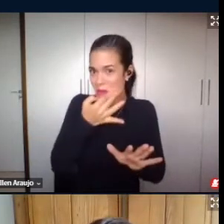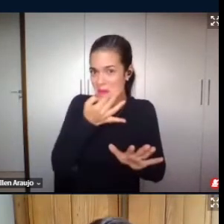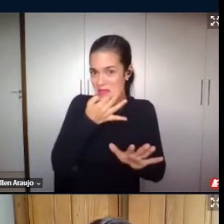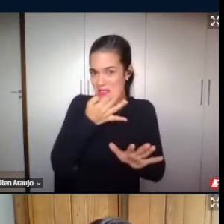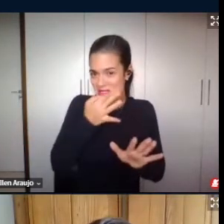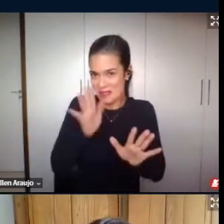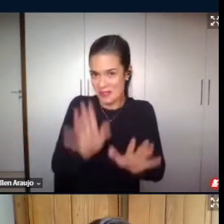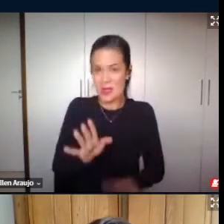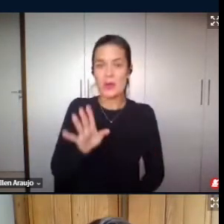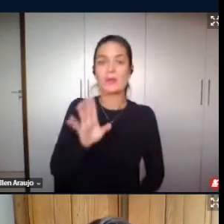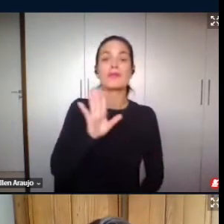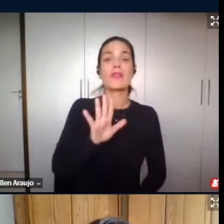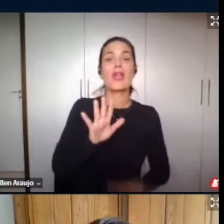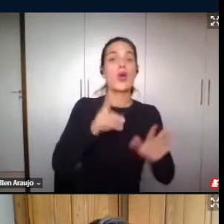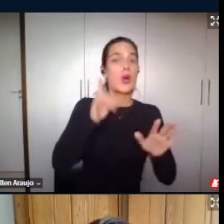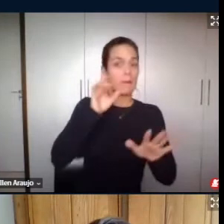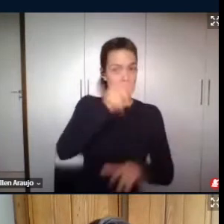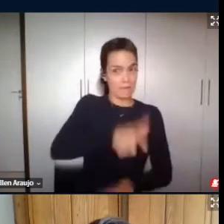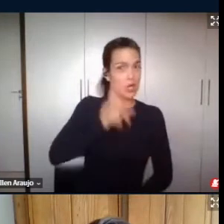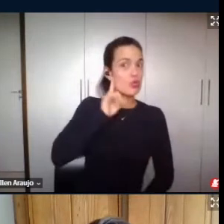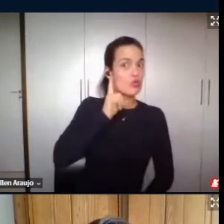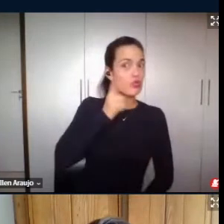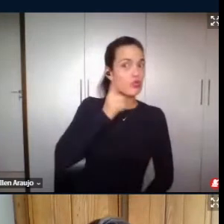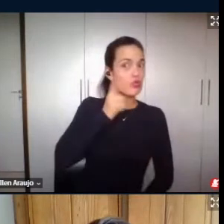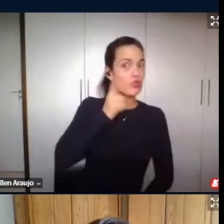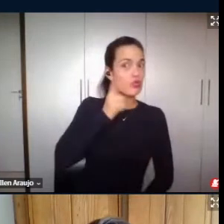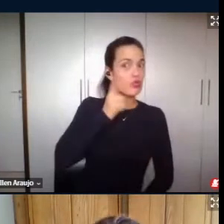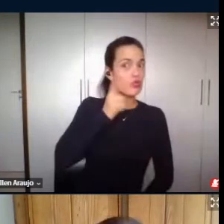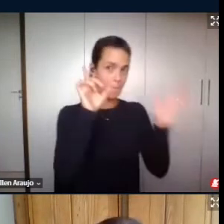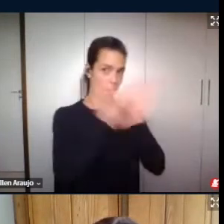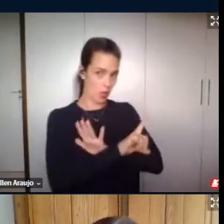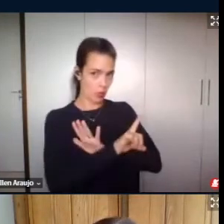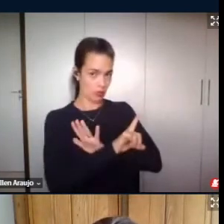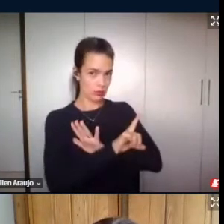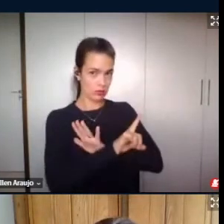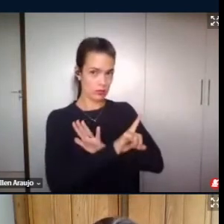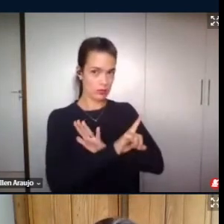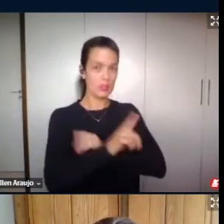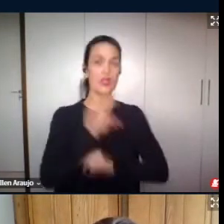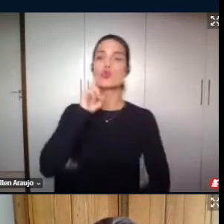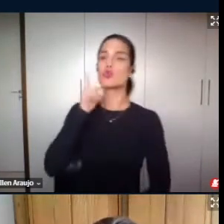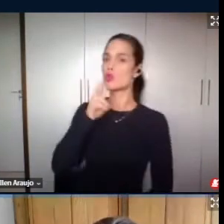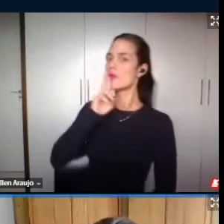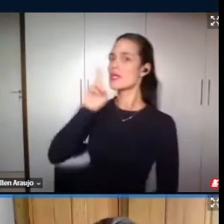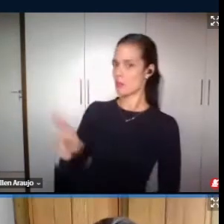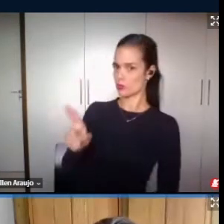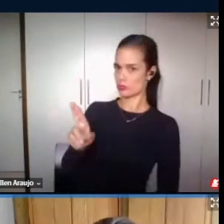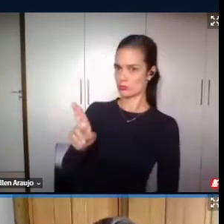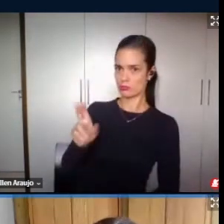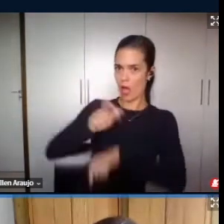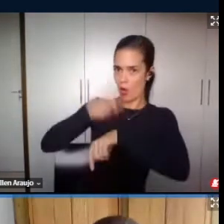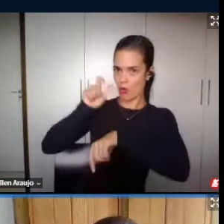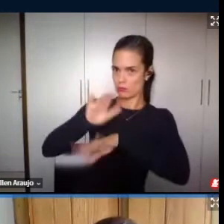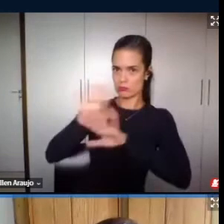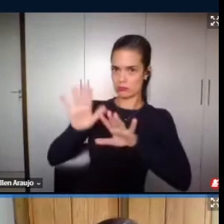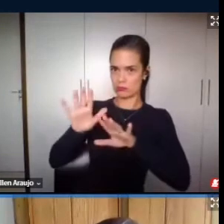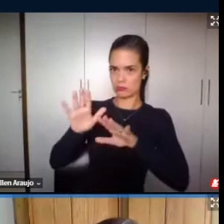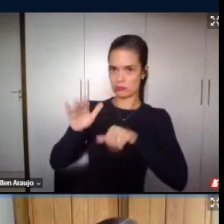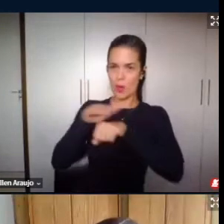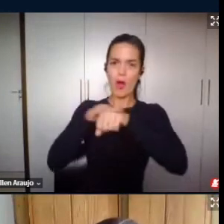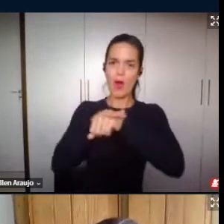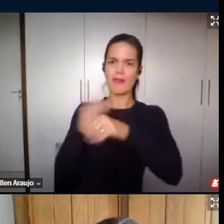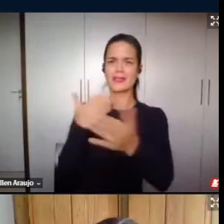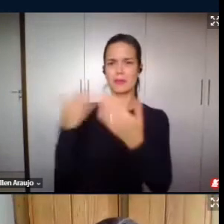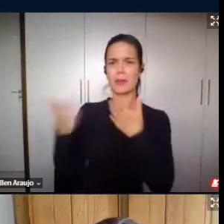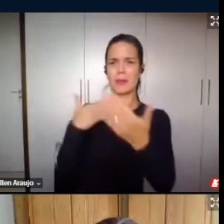o surdo, é melhor ser feita a pergunta e responder imediatamente, tá? É melhor do que